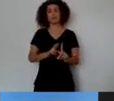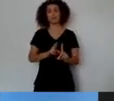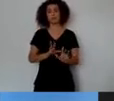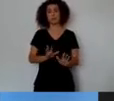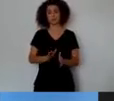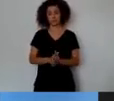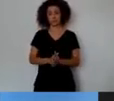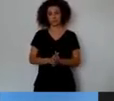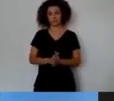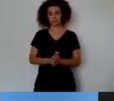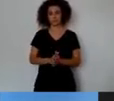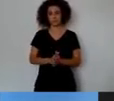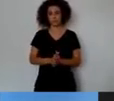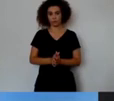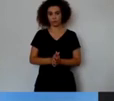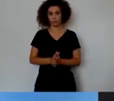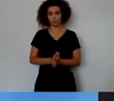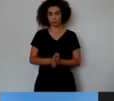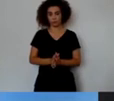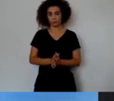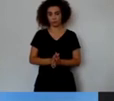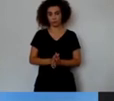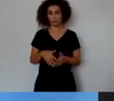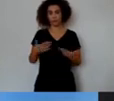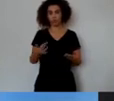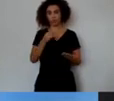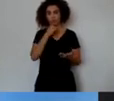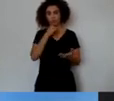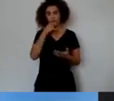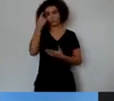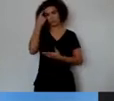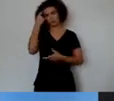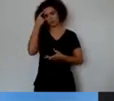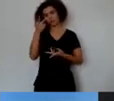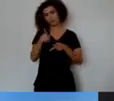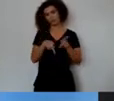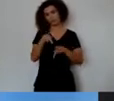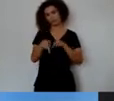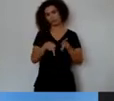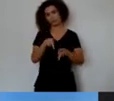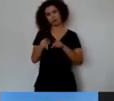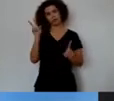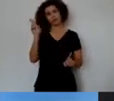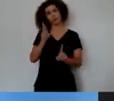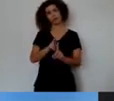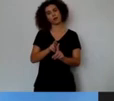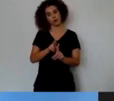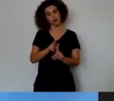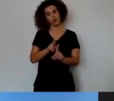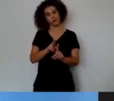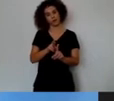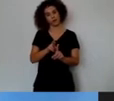de 54%, né, da população, imagina se a gente visse essa representação em todas as esferas. E a gente não